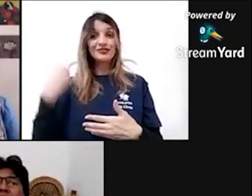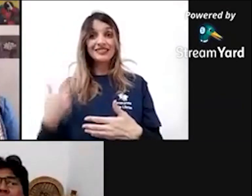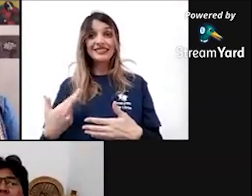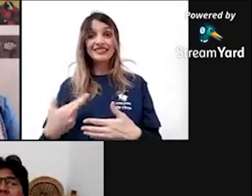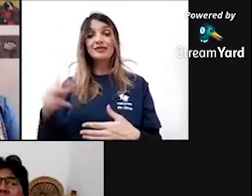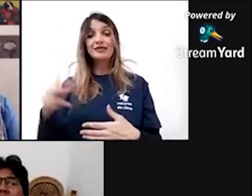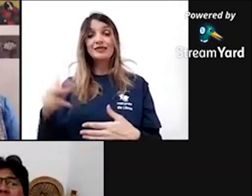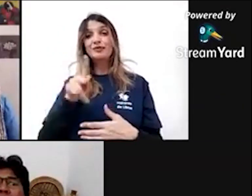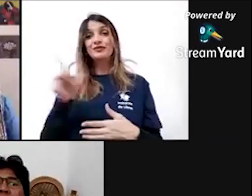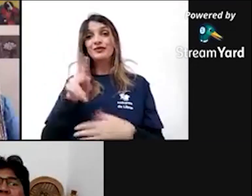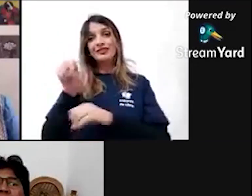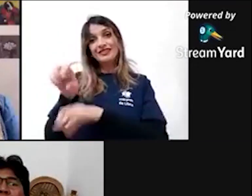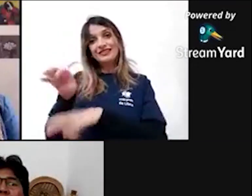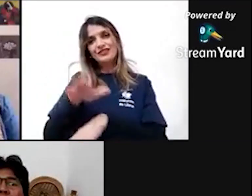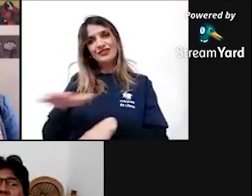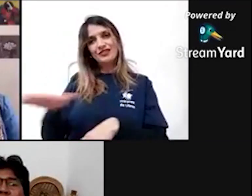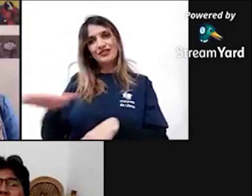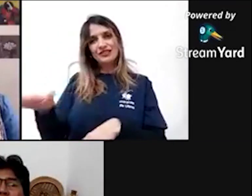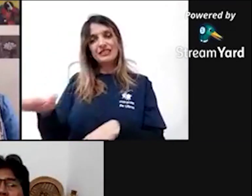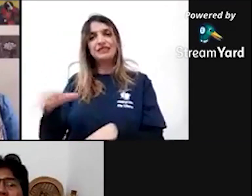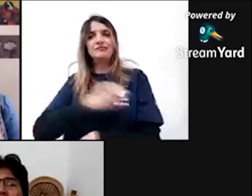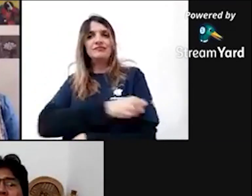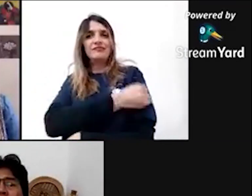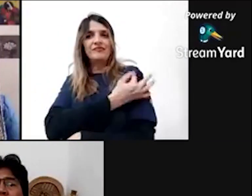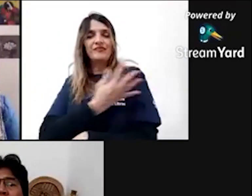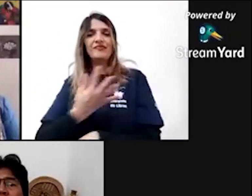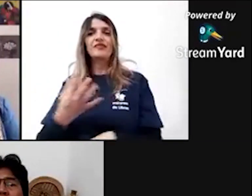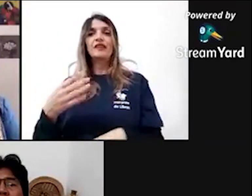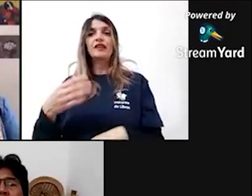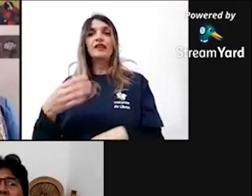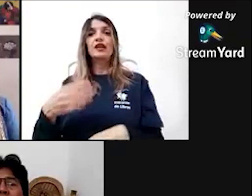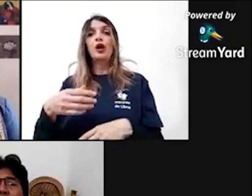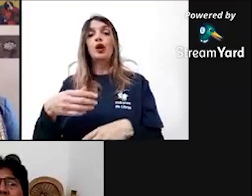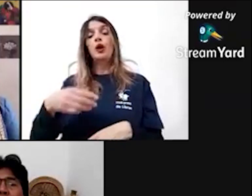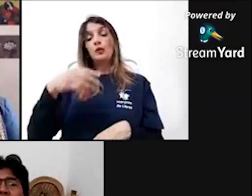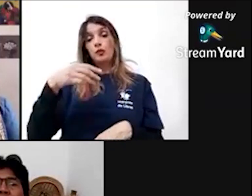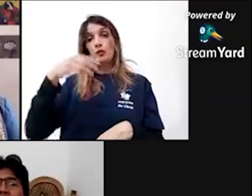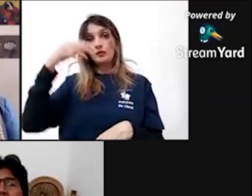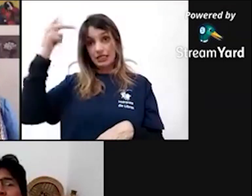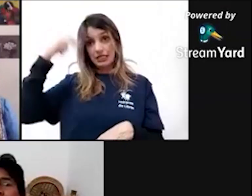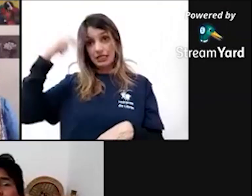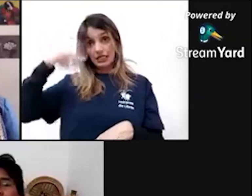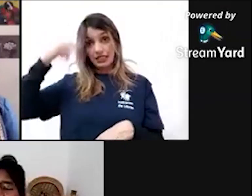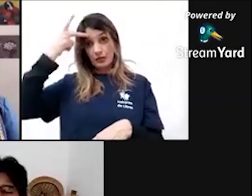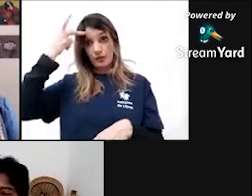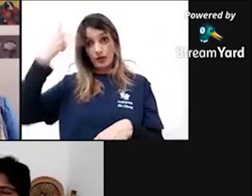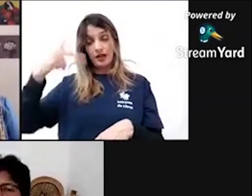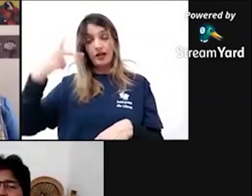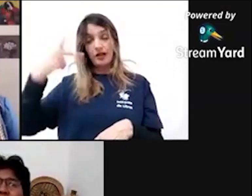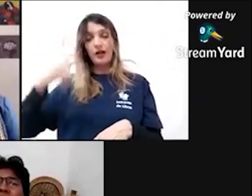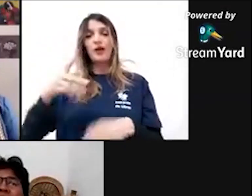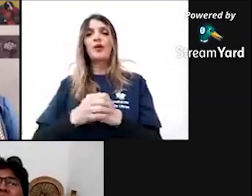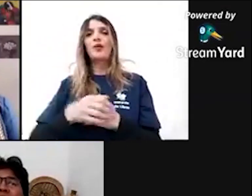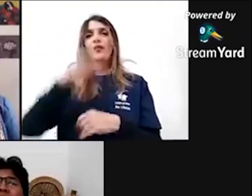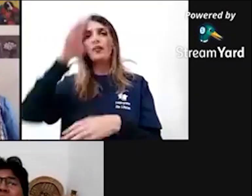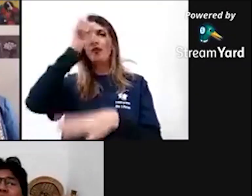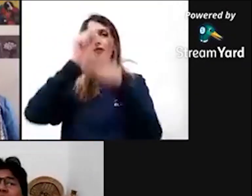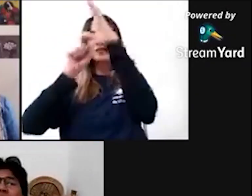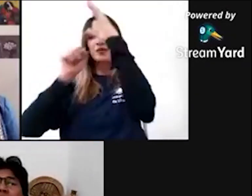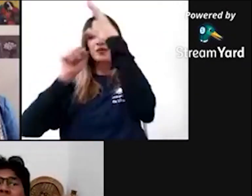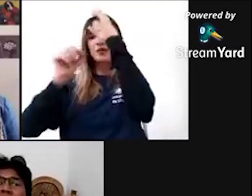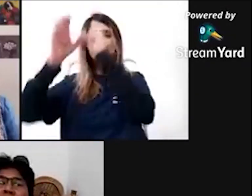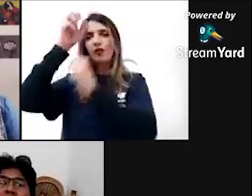educação infantil e ensino fundamental na Rede Municipal de Ensino de São Paulo e atualmente estou à frente do Núcleo de